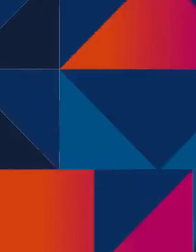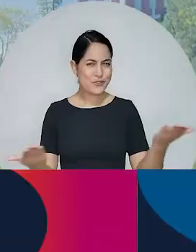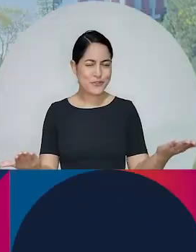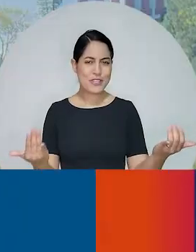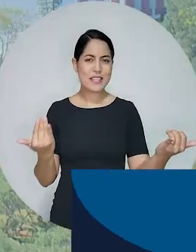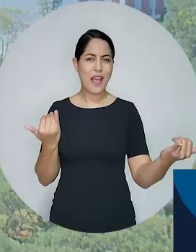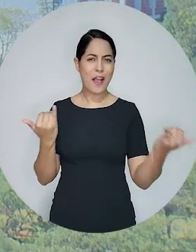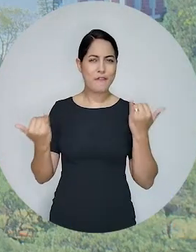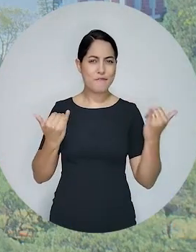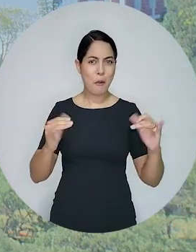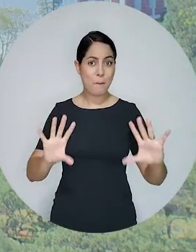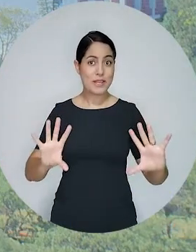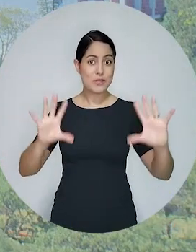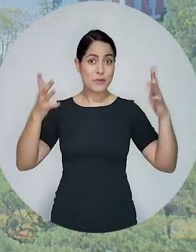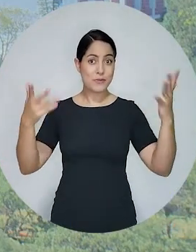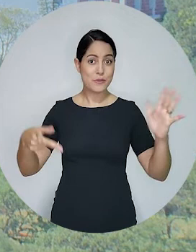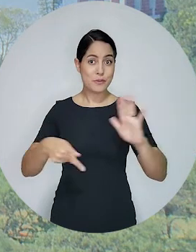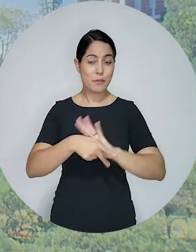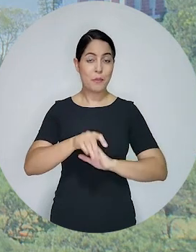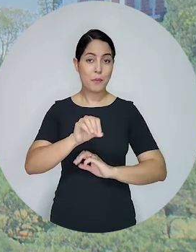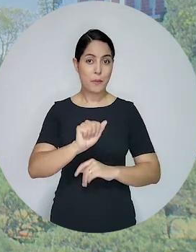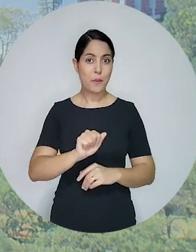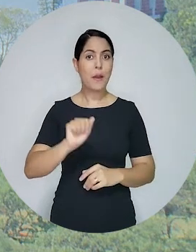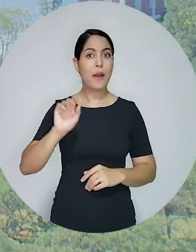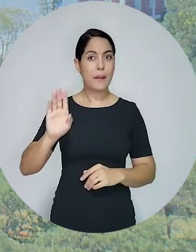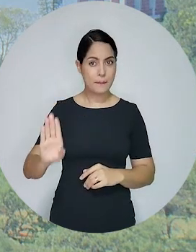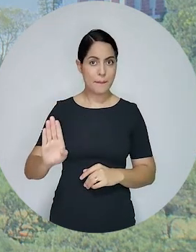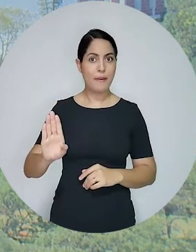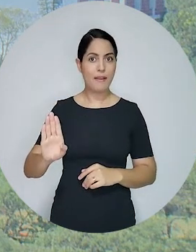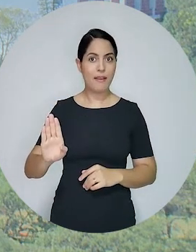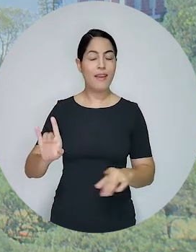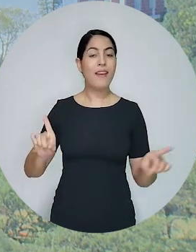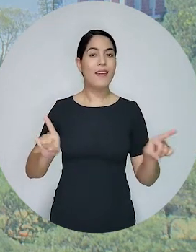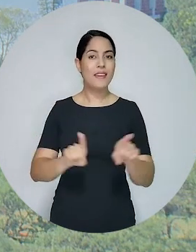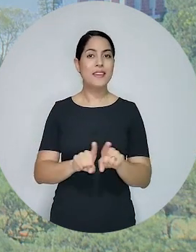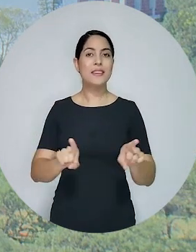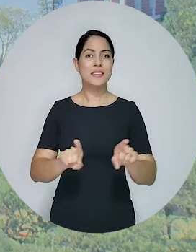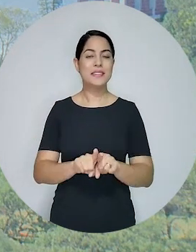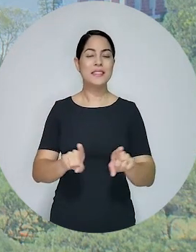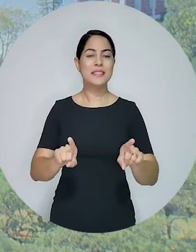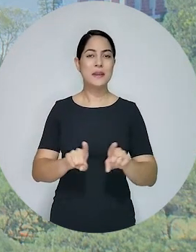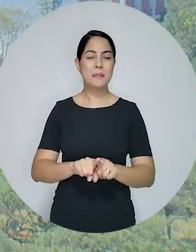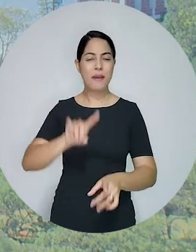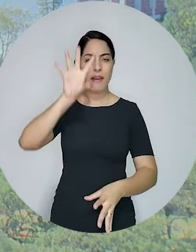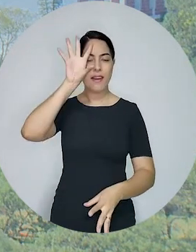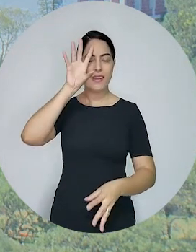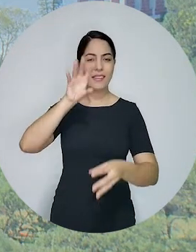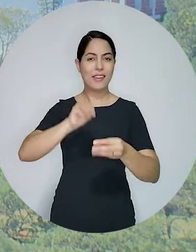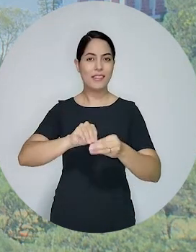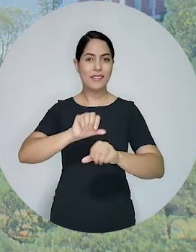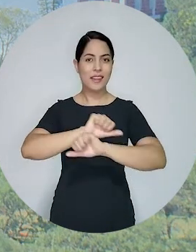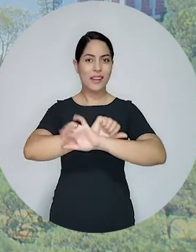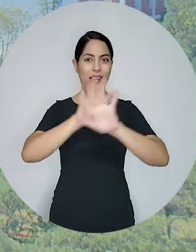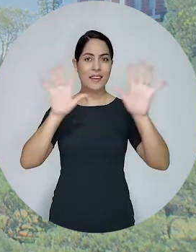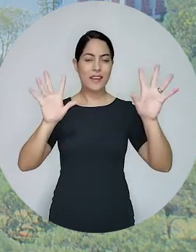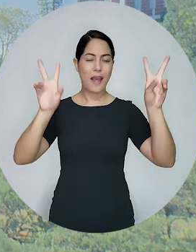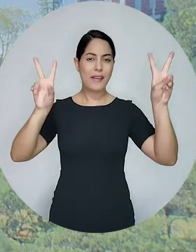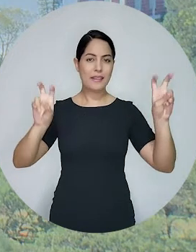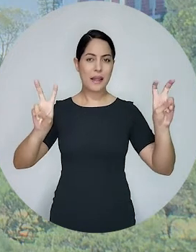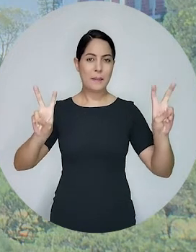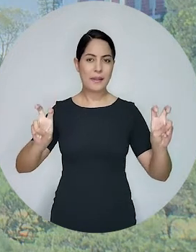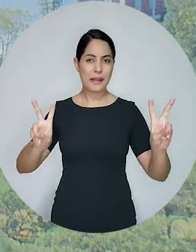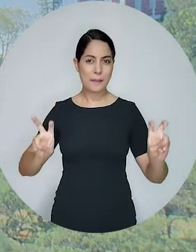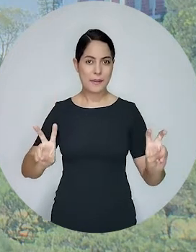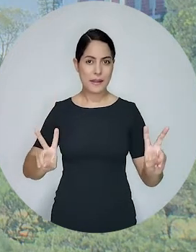apresentam. Quer ficar por dentro dos principais eventos da Ordem dos Advogados do Brasil e, com isso, compreender